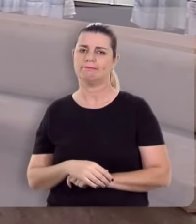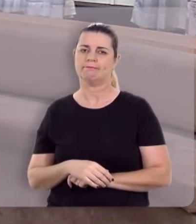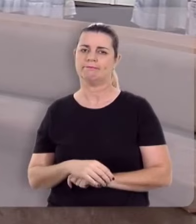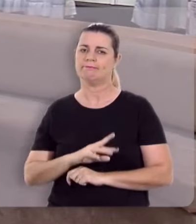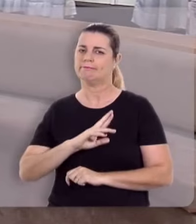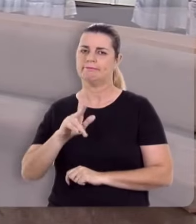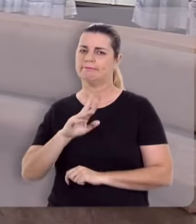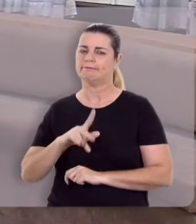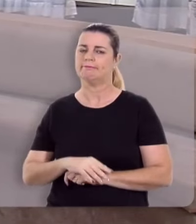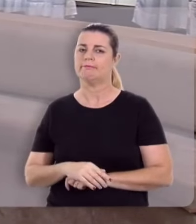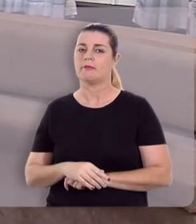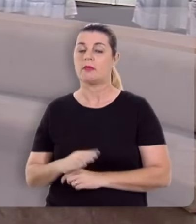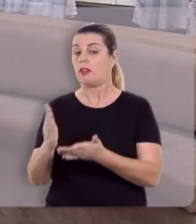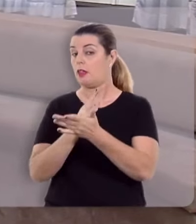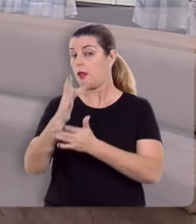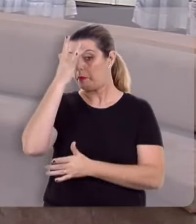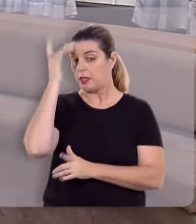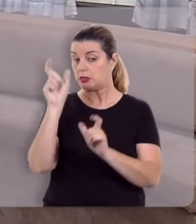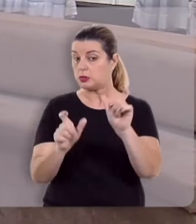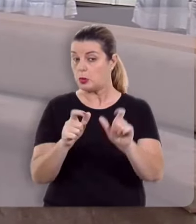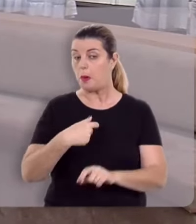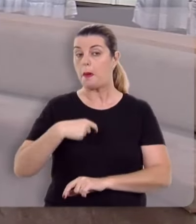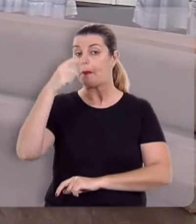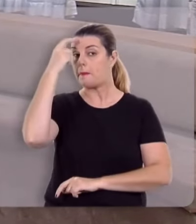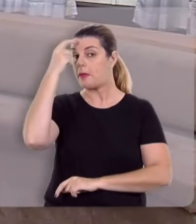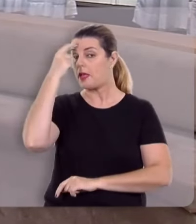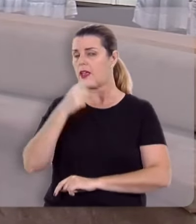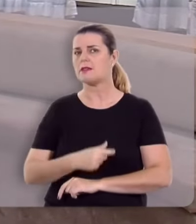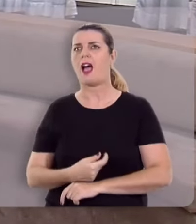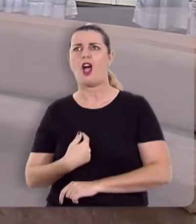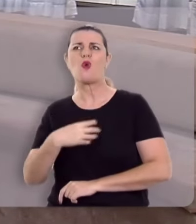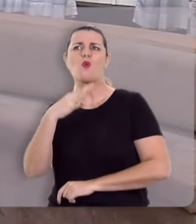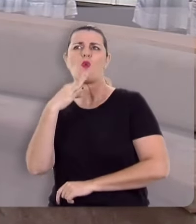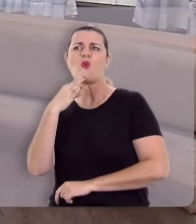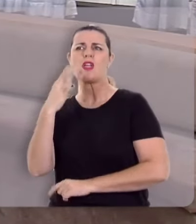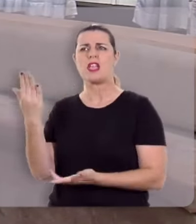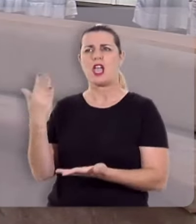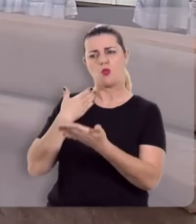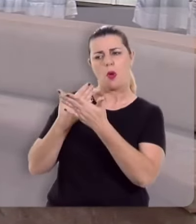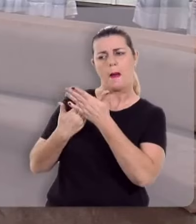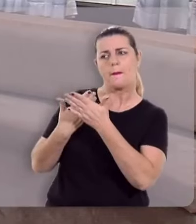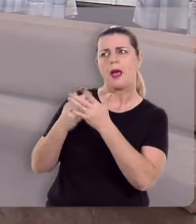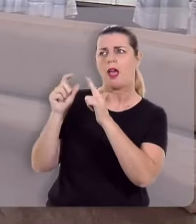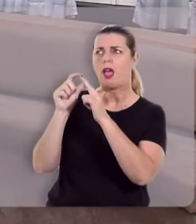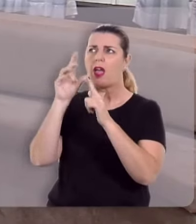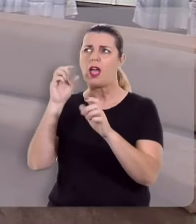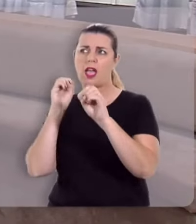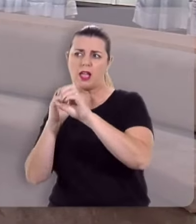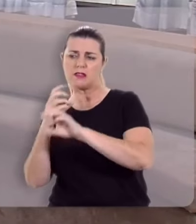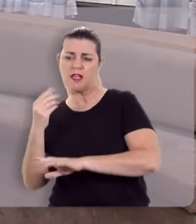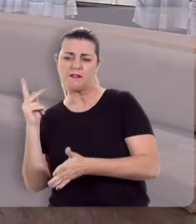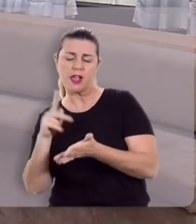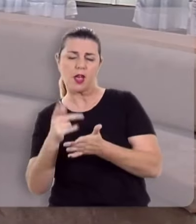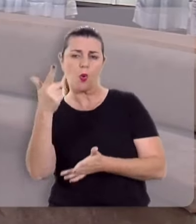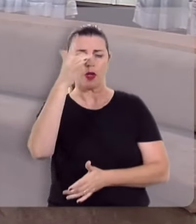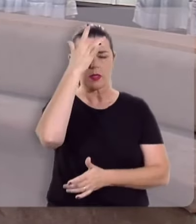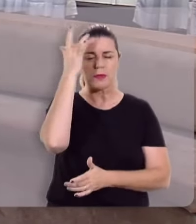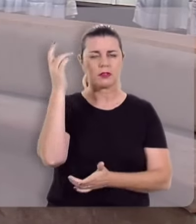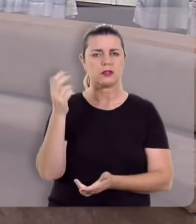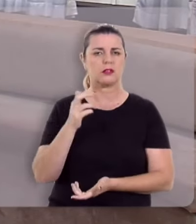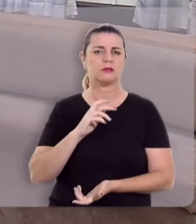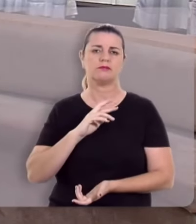Quantas pessoas que pensam que pelo fato de elas conhecerem teologia e ensinarem a verdade para outras pessoas, que